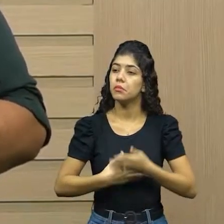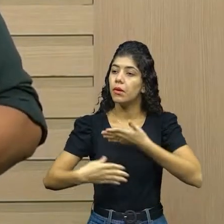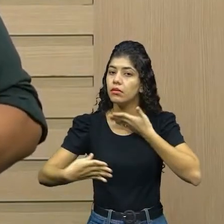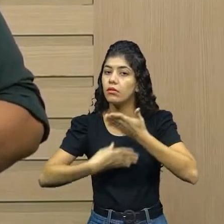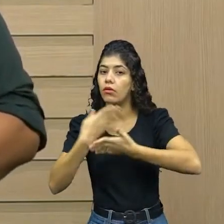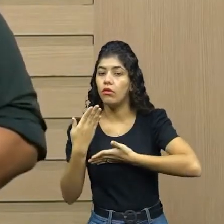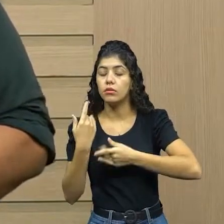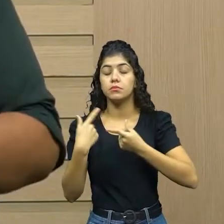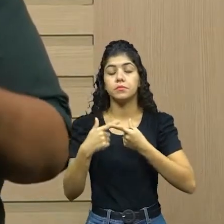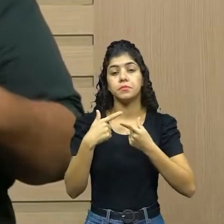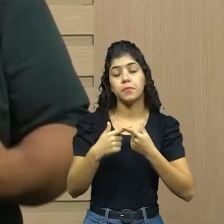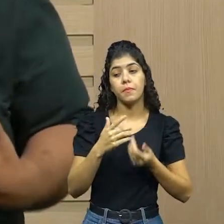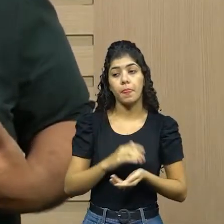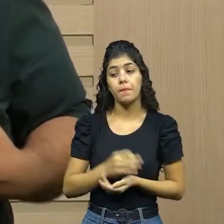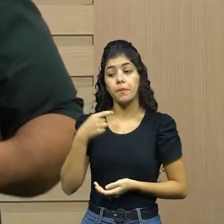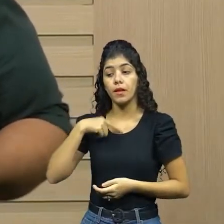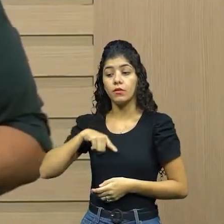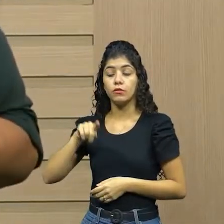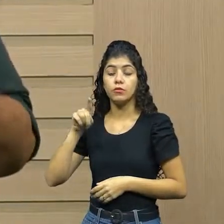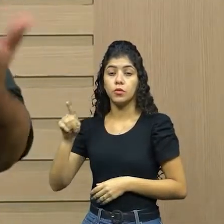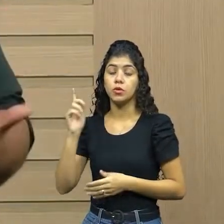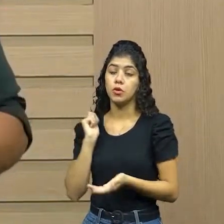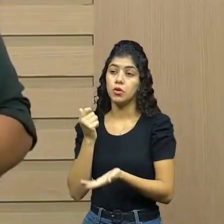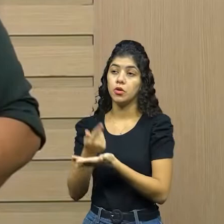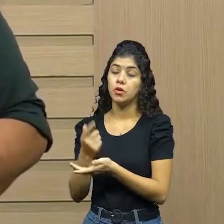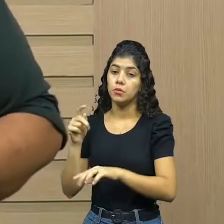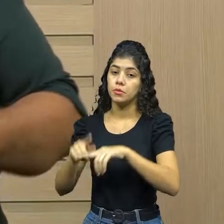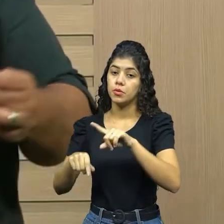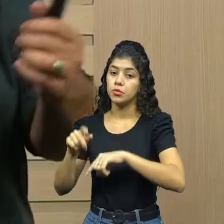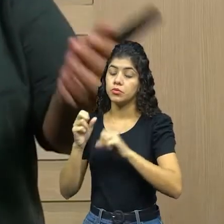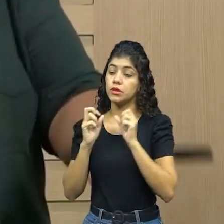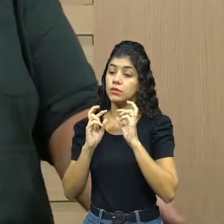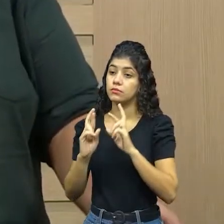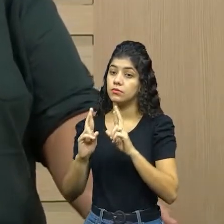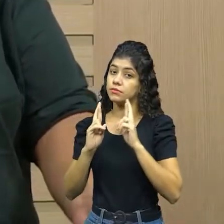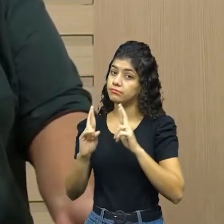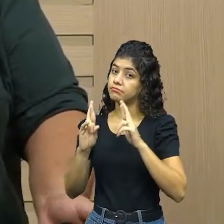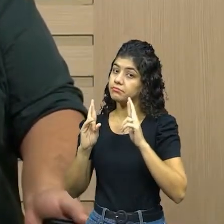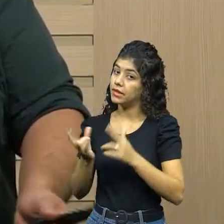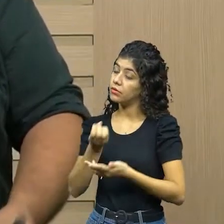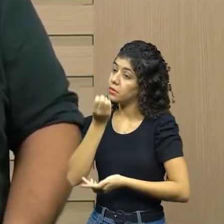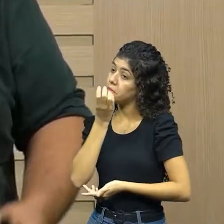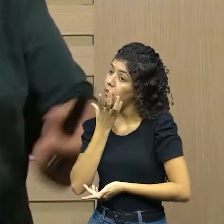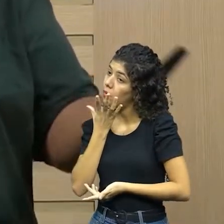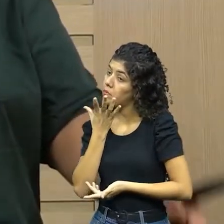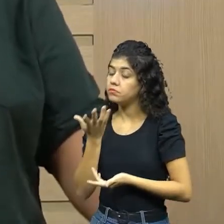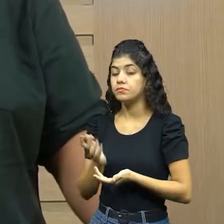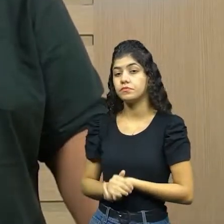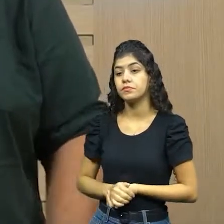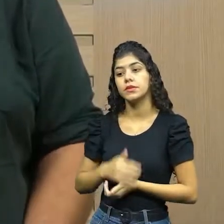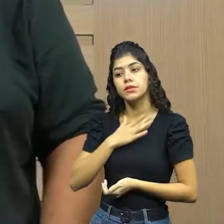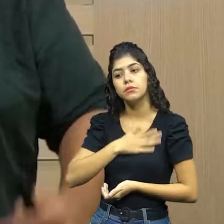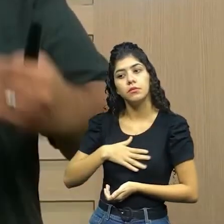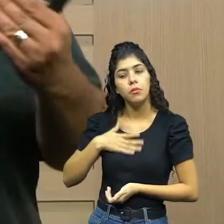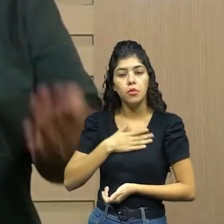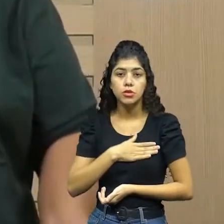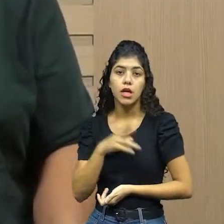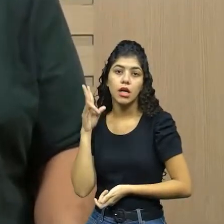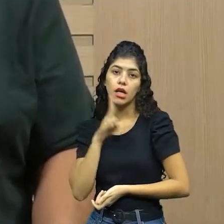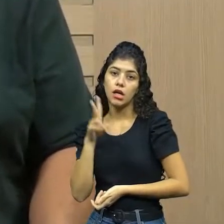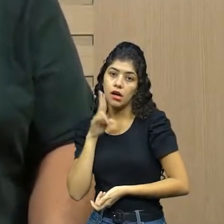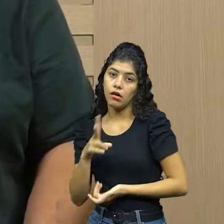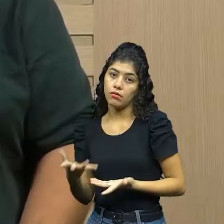troca. Porque se eu vou em tal lugar e eu compro um produto, eu espero algo daquele produto, ou daquela organização, ou